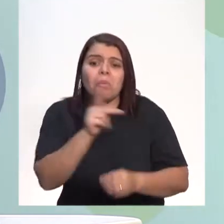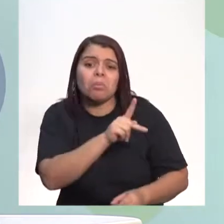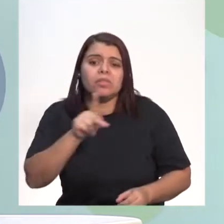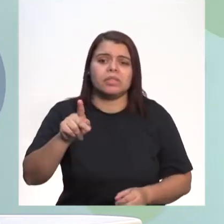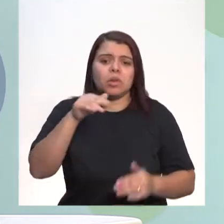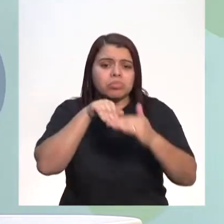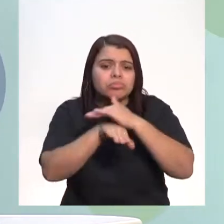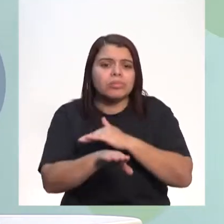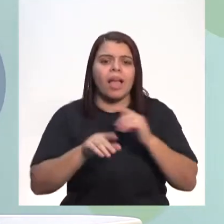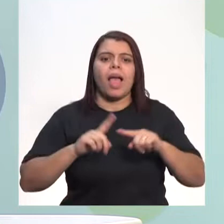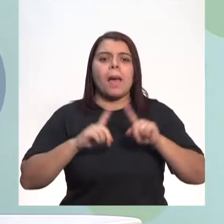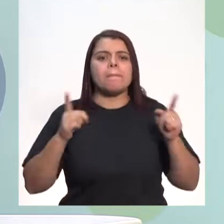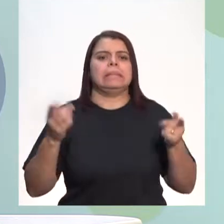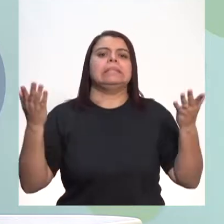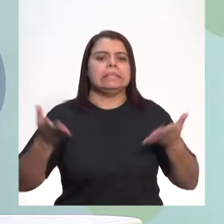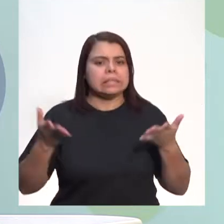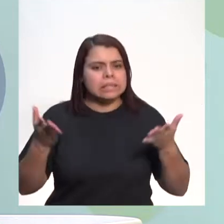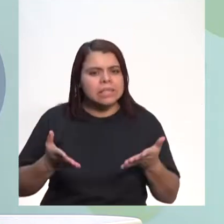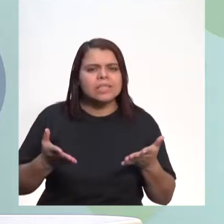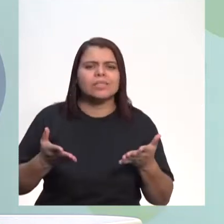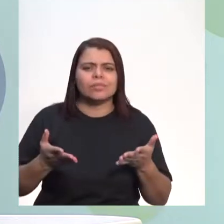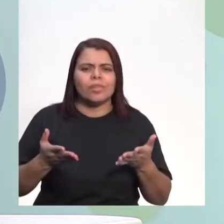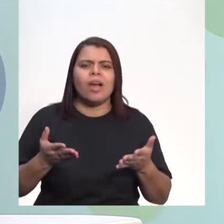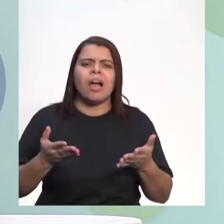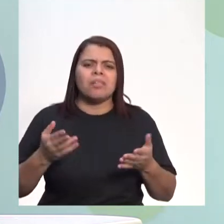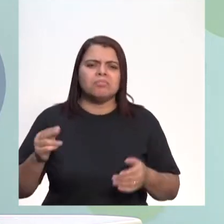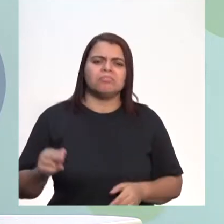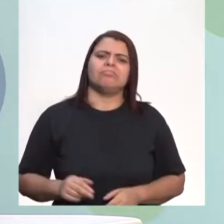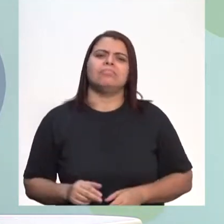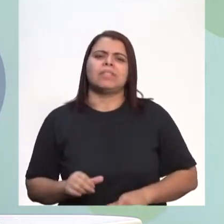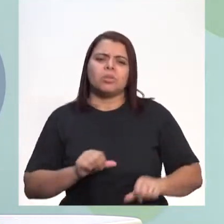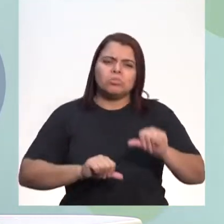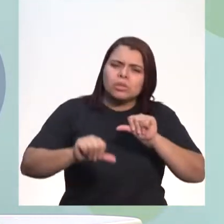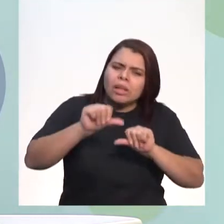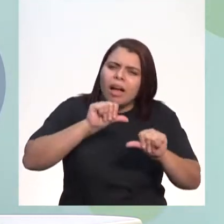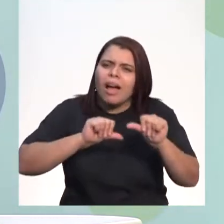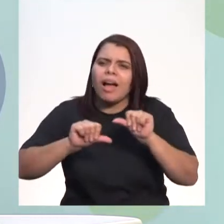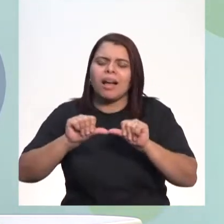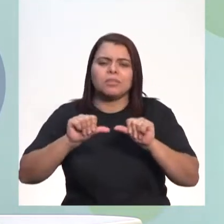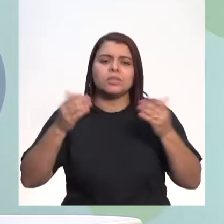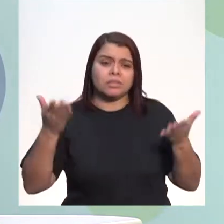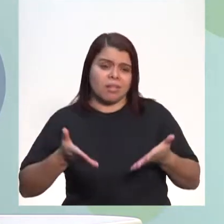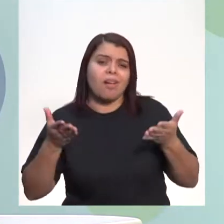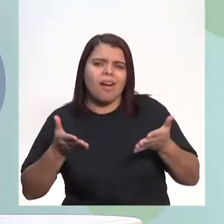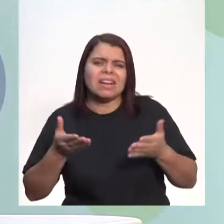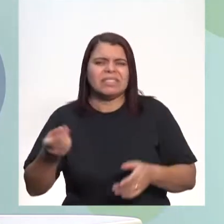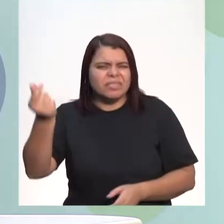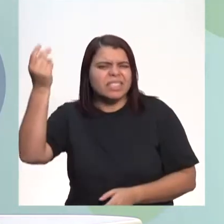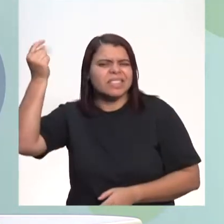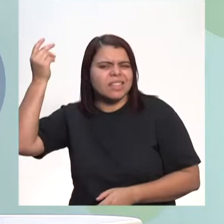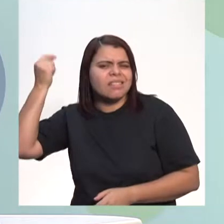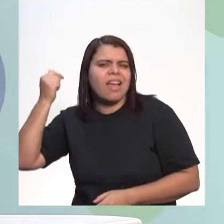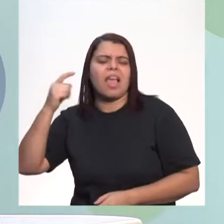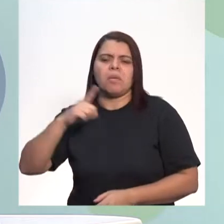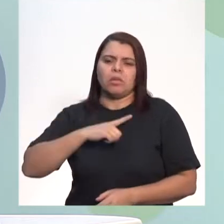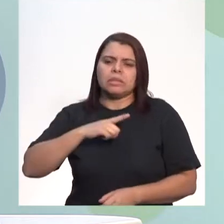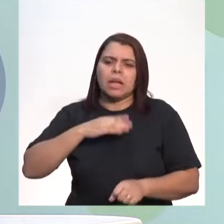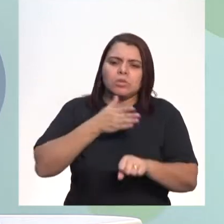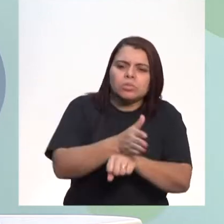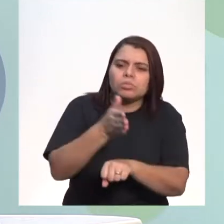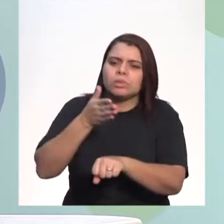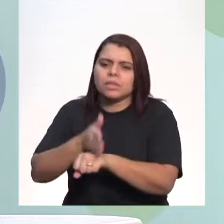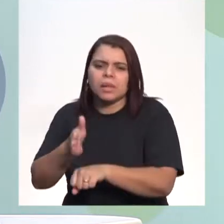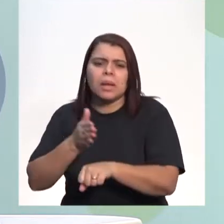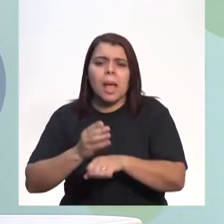tá? Então, isso foi desenvolvido durante o processo, já faz um tempinho já que a gente tem esse acesso, mas caso